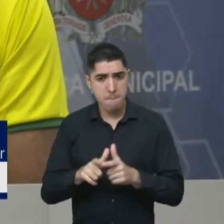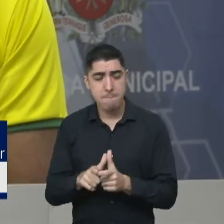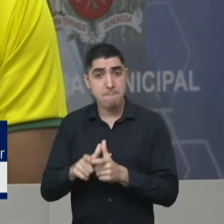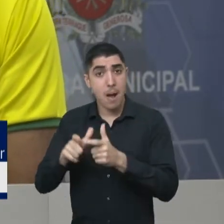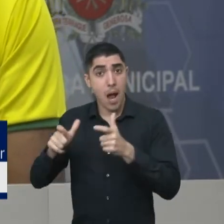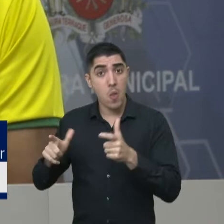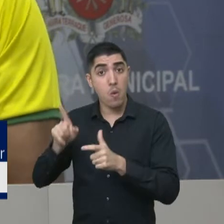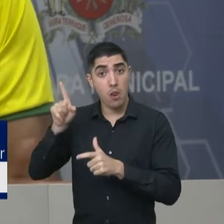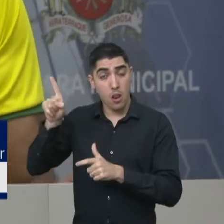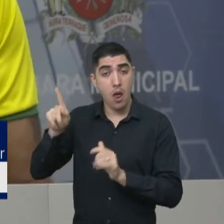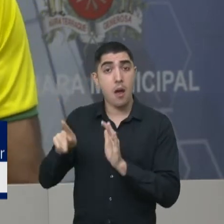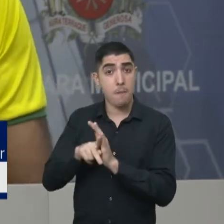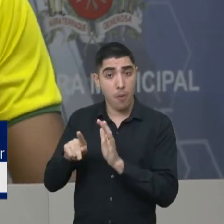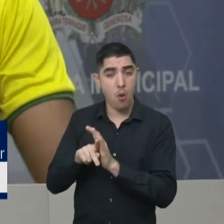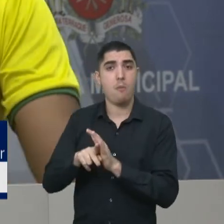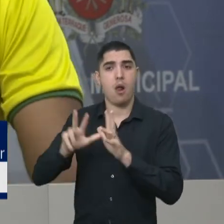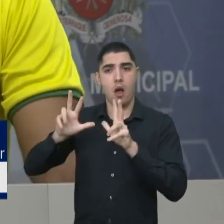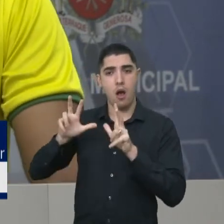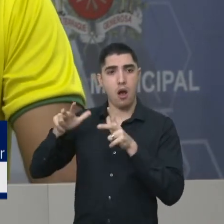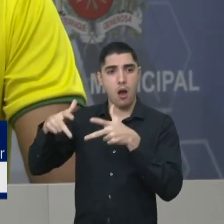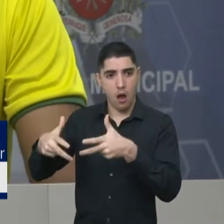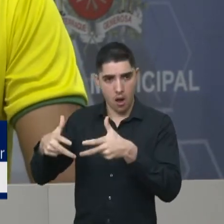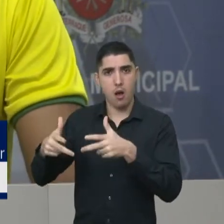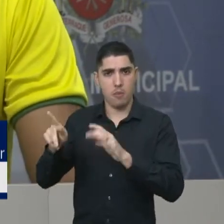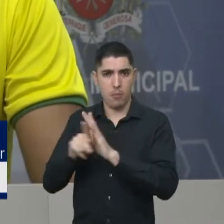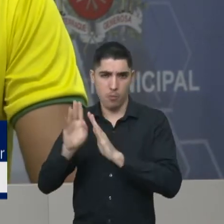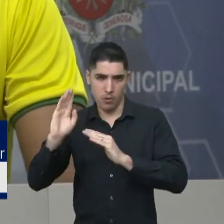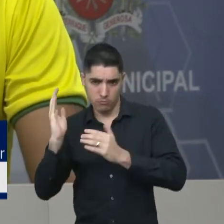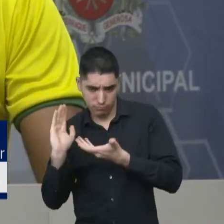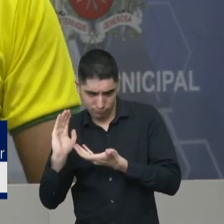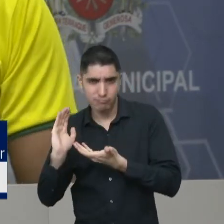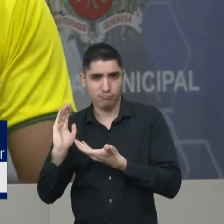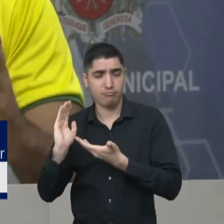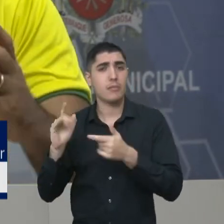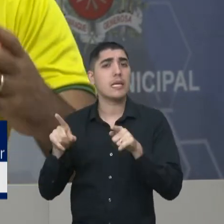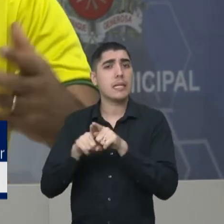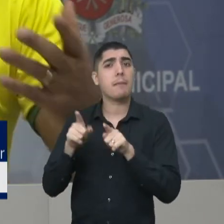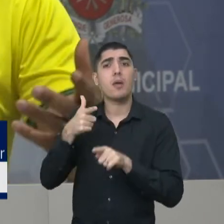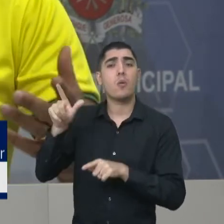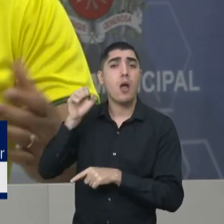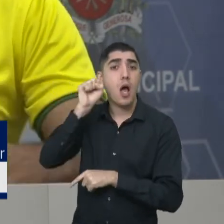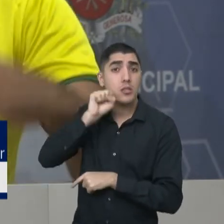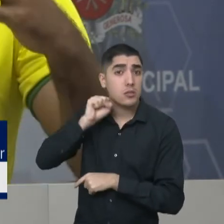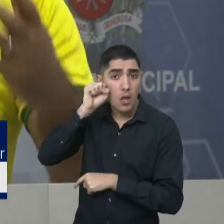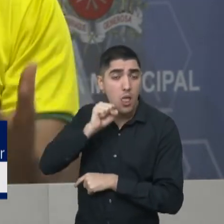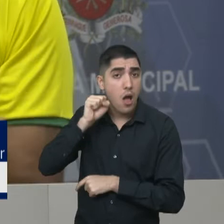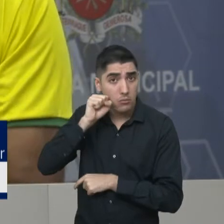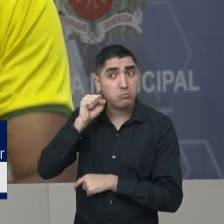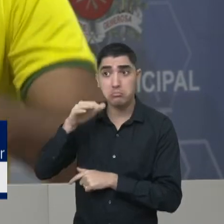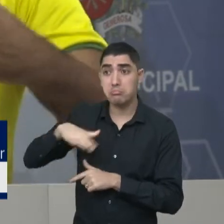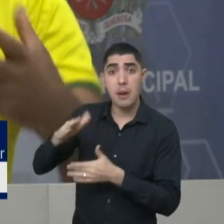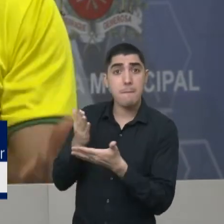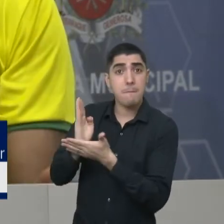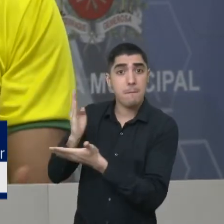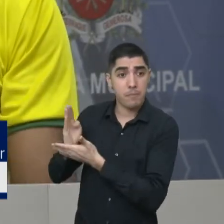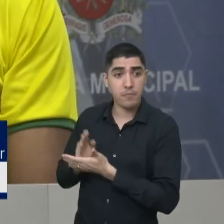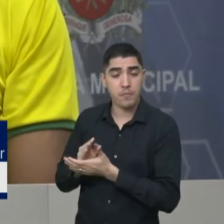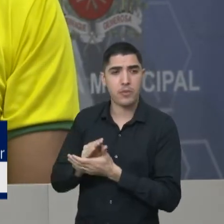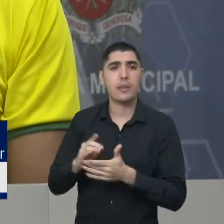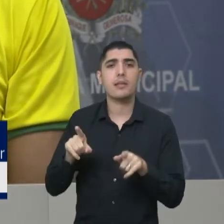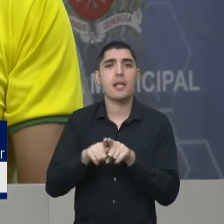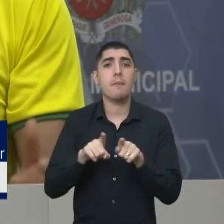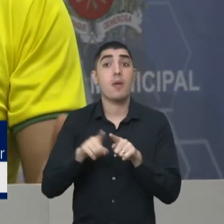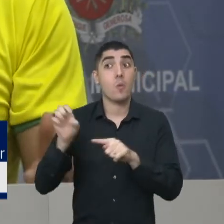dos Deputados e também no Senado. E elegeu governadores nos estados